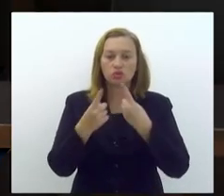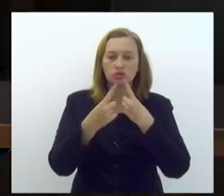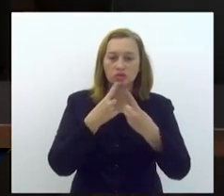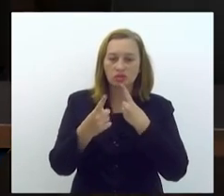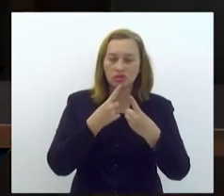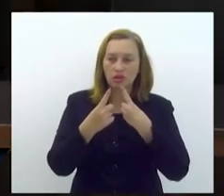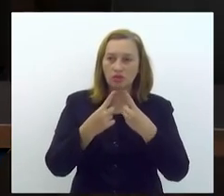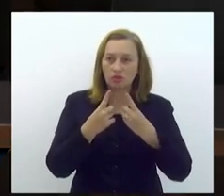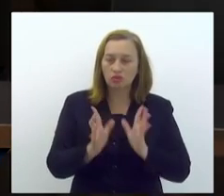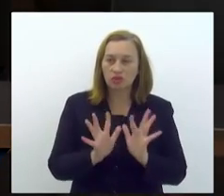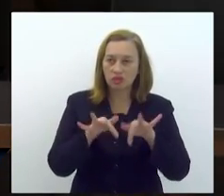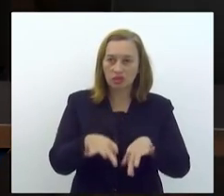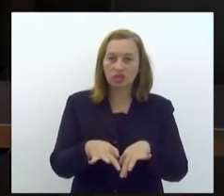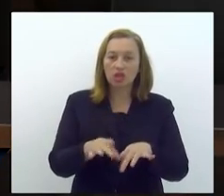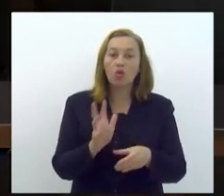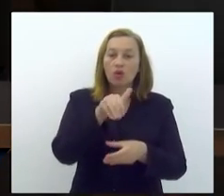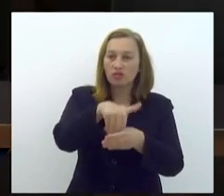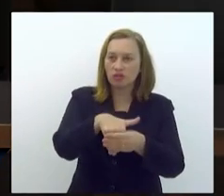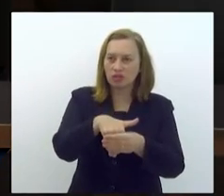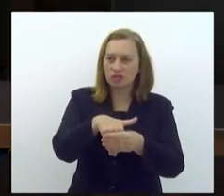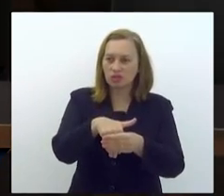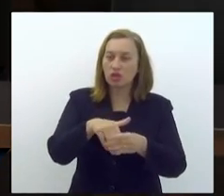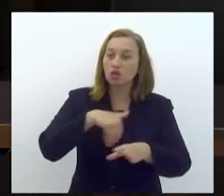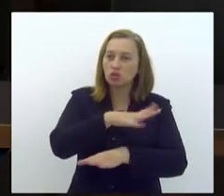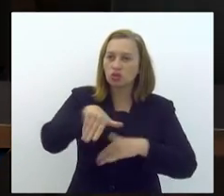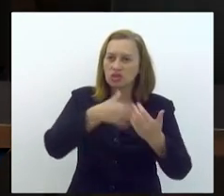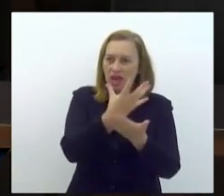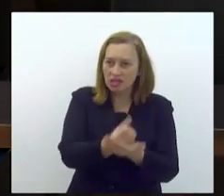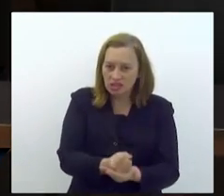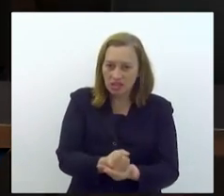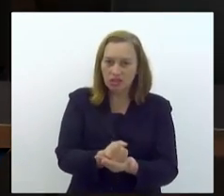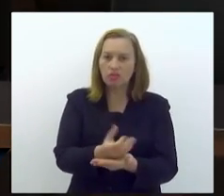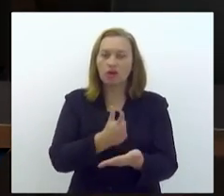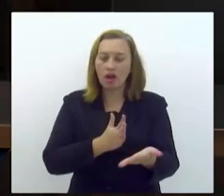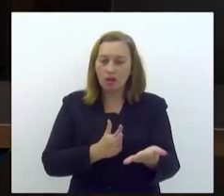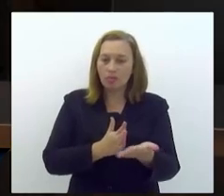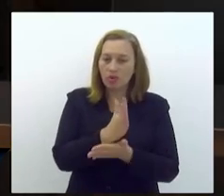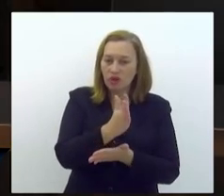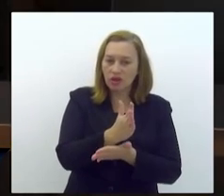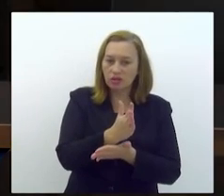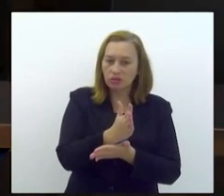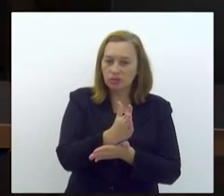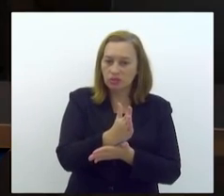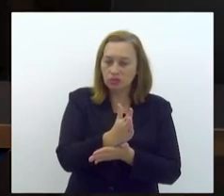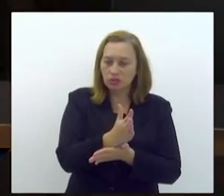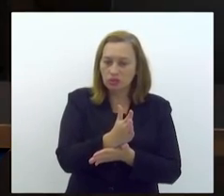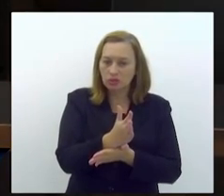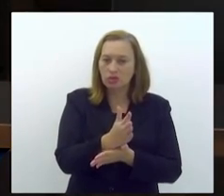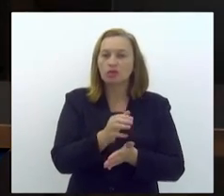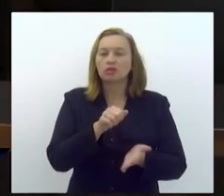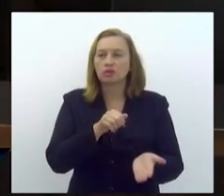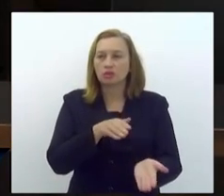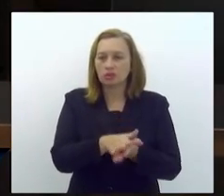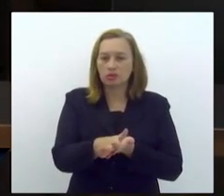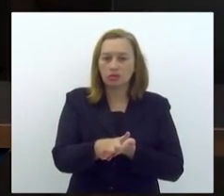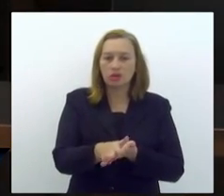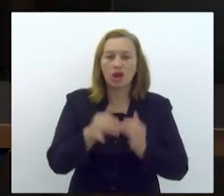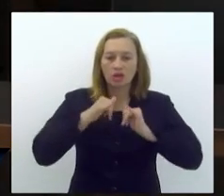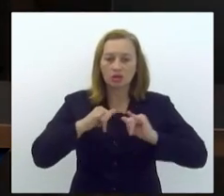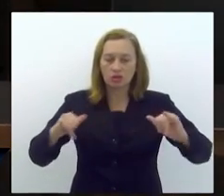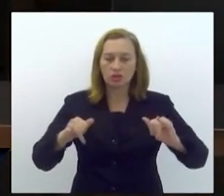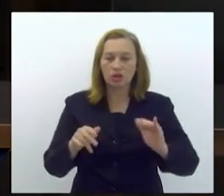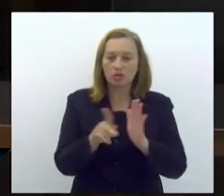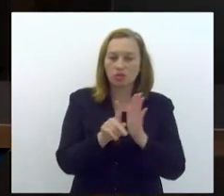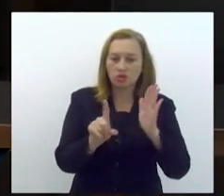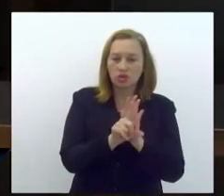Queira discutir encerrado a discussão em votação senhores que a própria Manias Como estão aprovado vai autógrafo anuncie